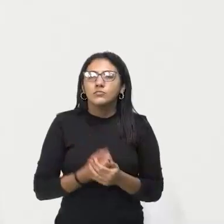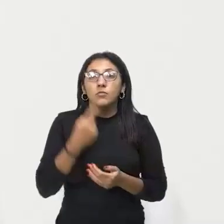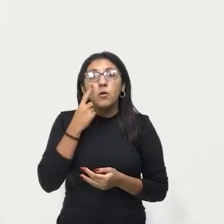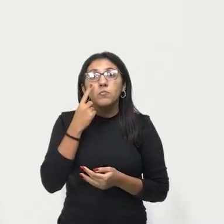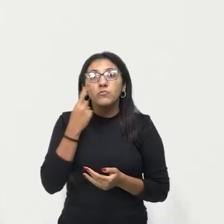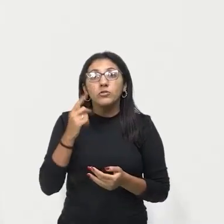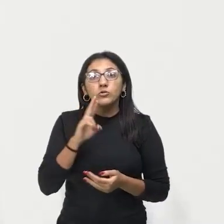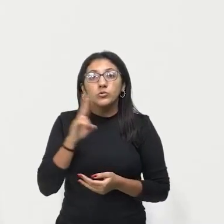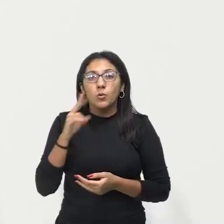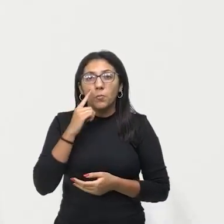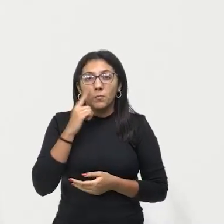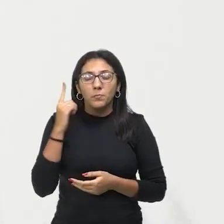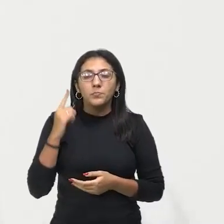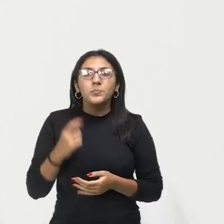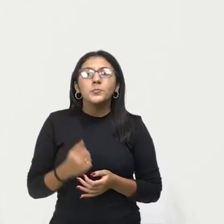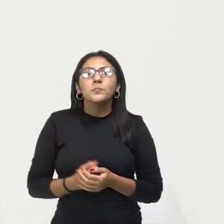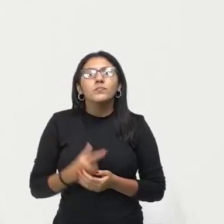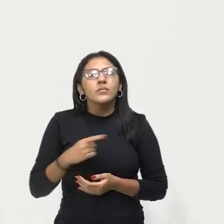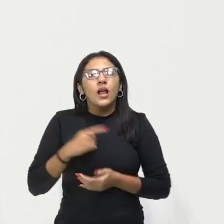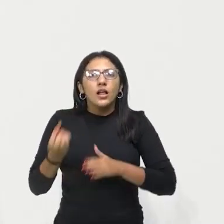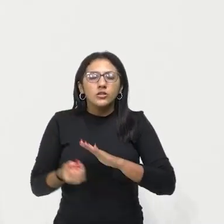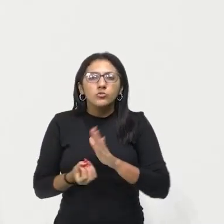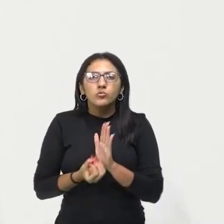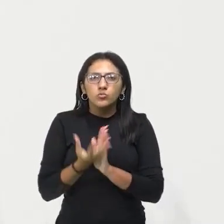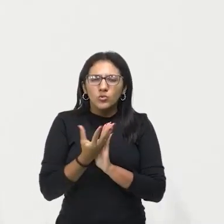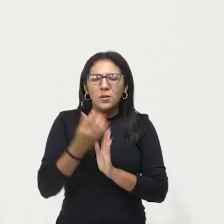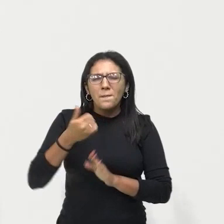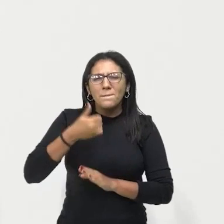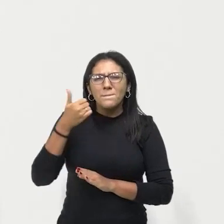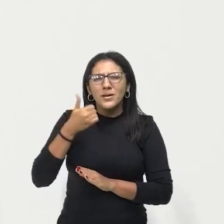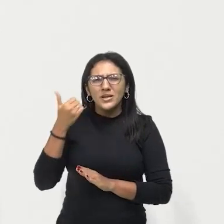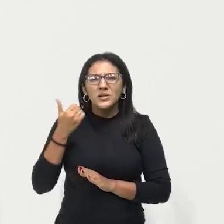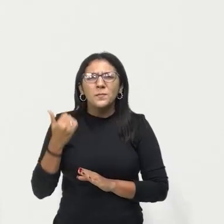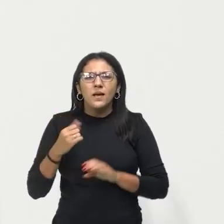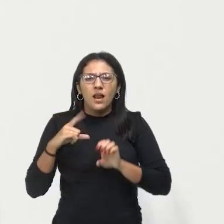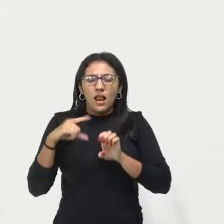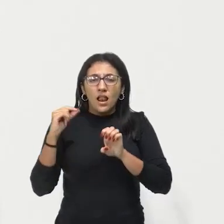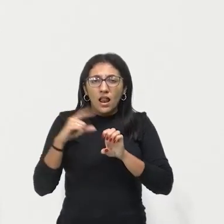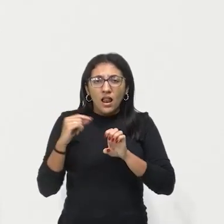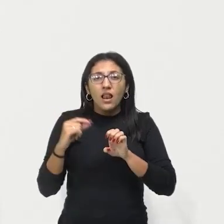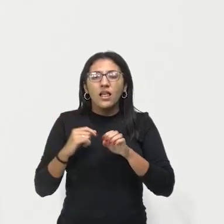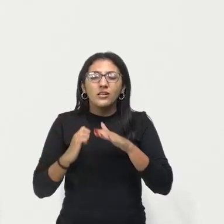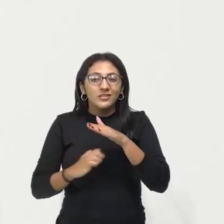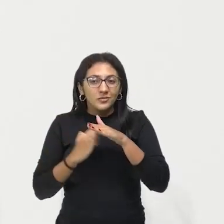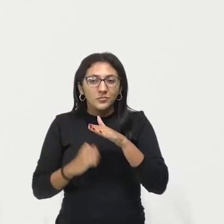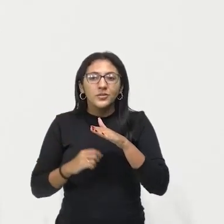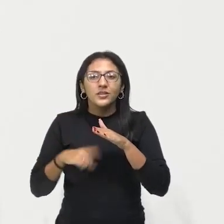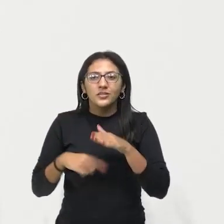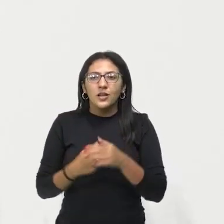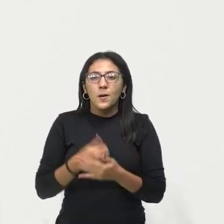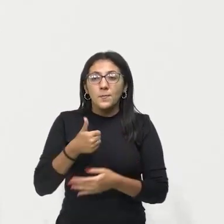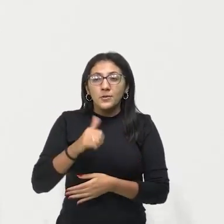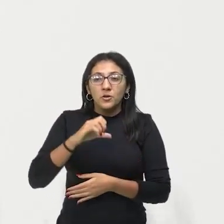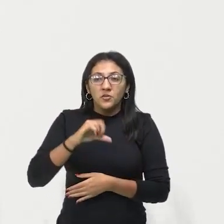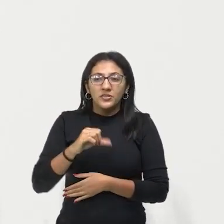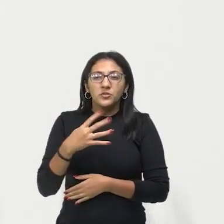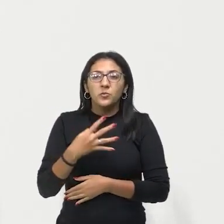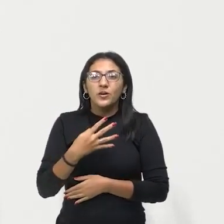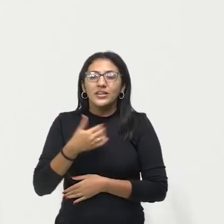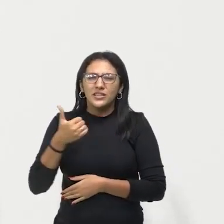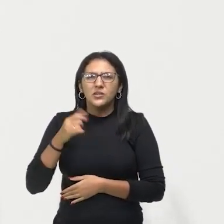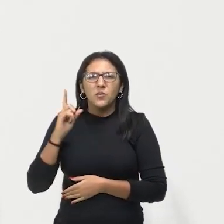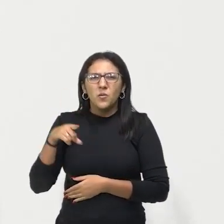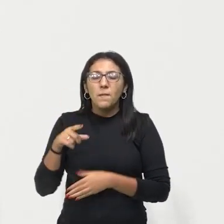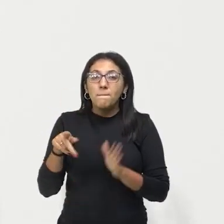Acompanha. Então, nós tivemos aí a criação da primeira Companhia Siderúrgica Nacional em